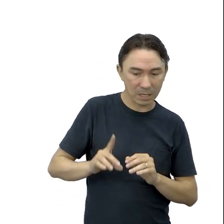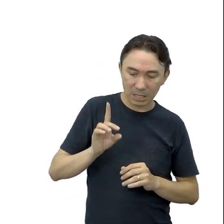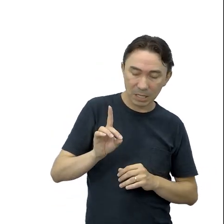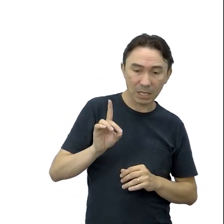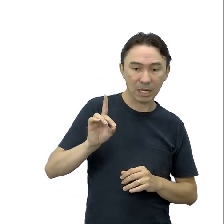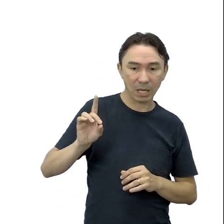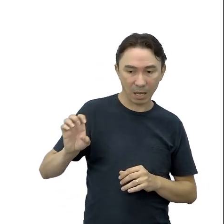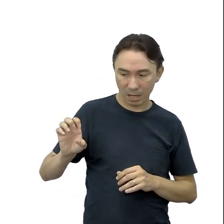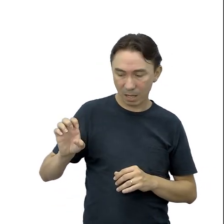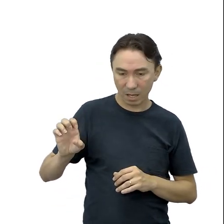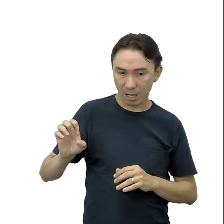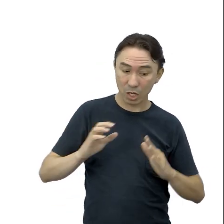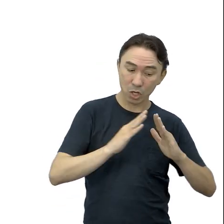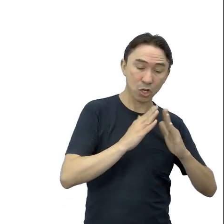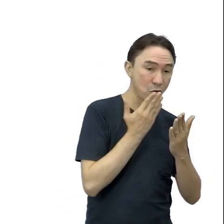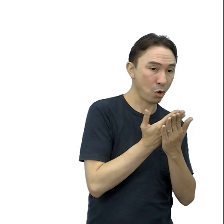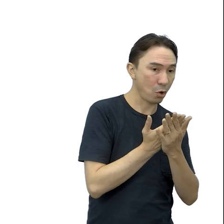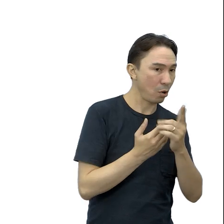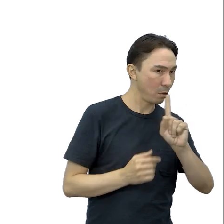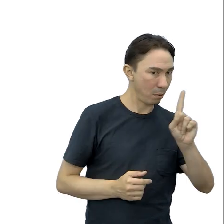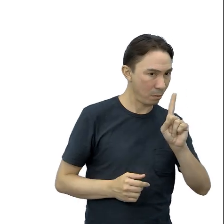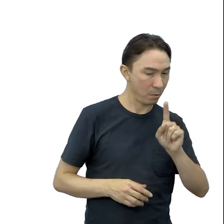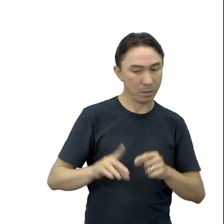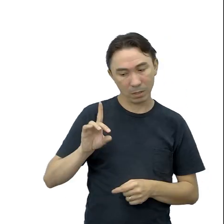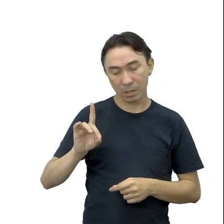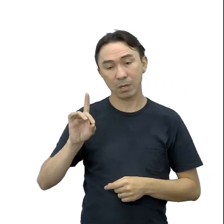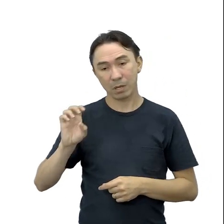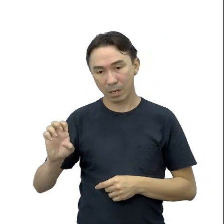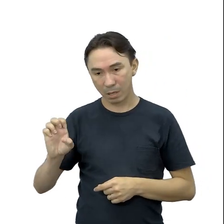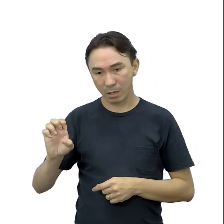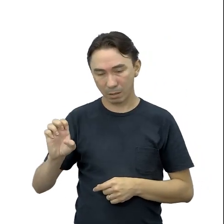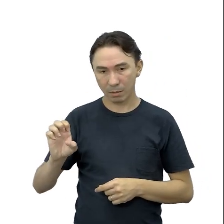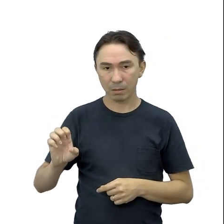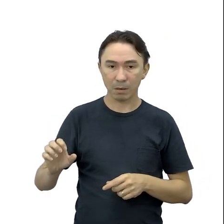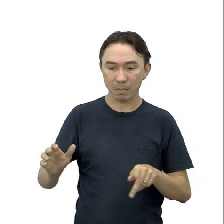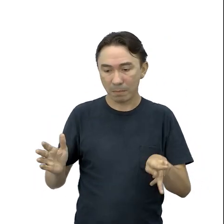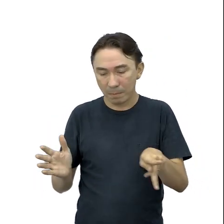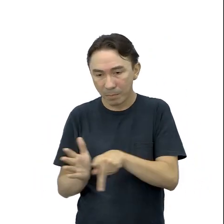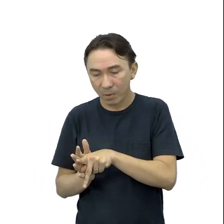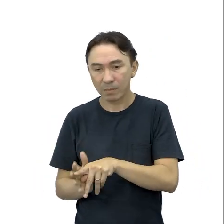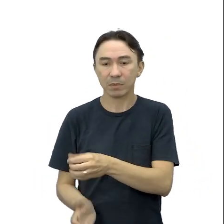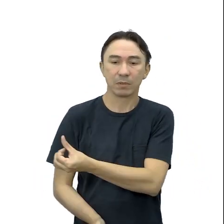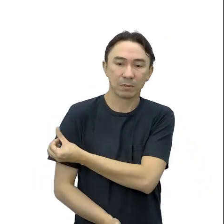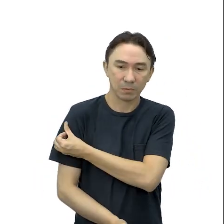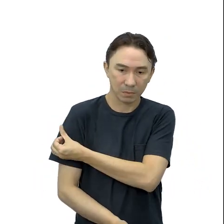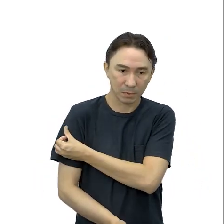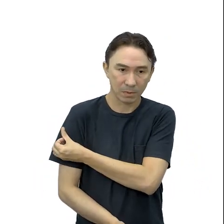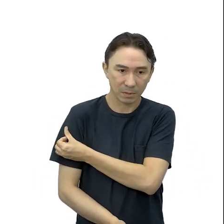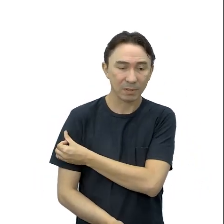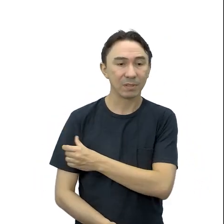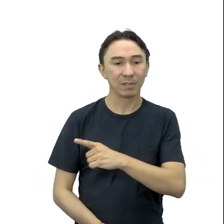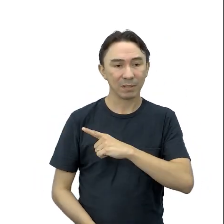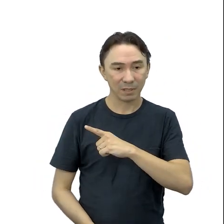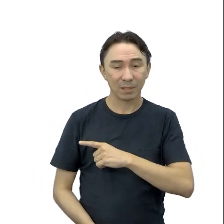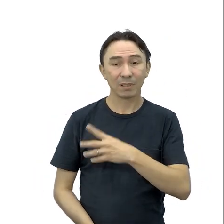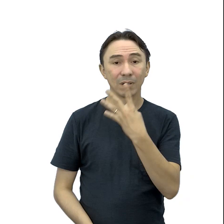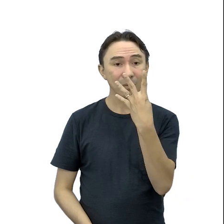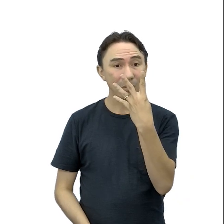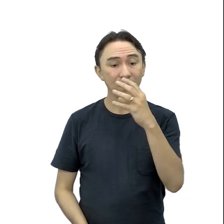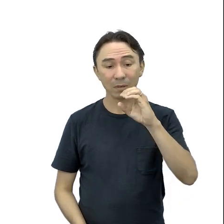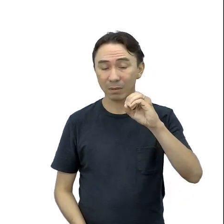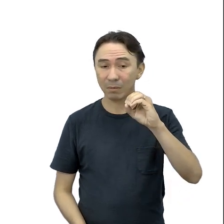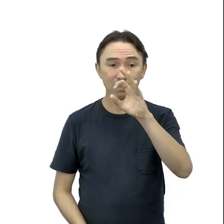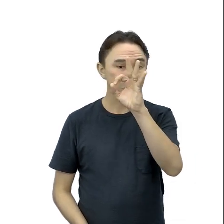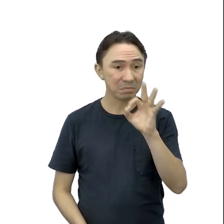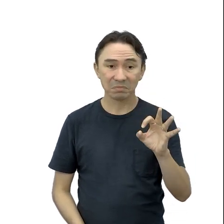escola, eu estou falando de uma diretoria de ensino, dos sextos anos que fizeram a prova, nós tivemos 40% de participação,